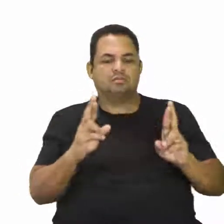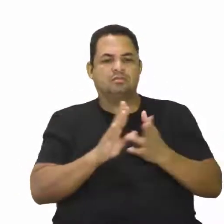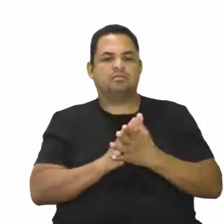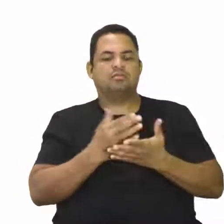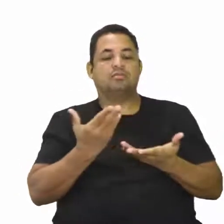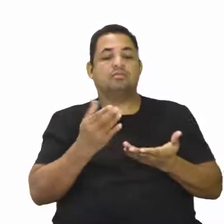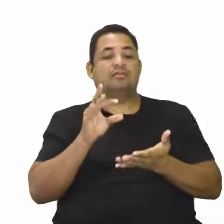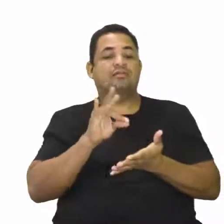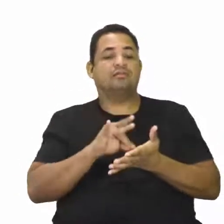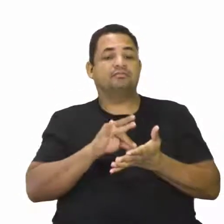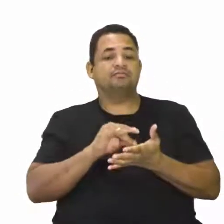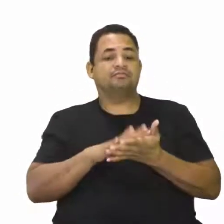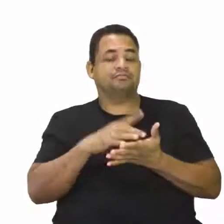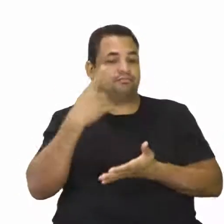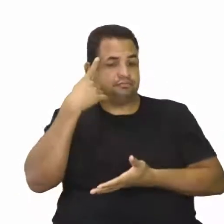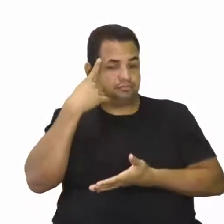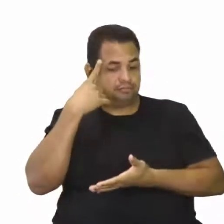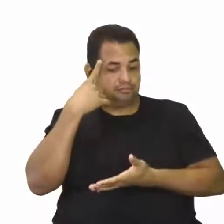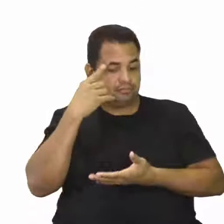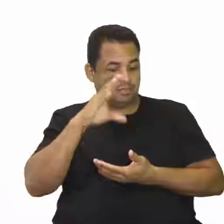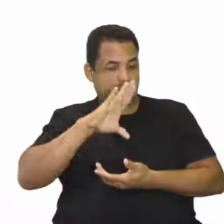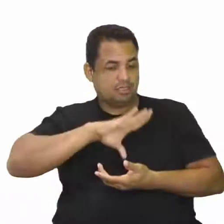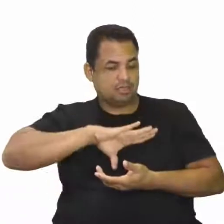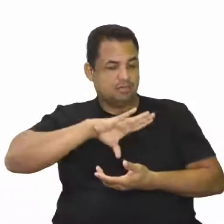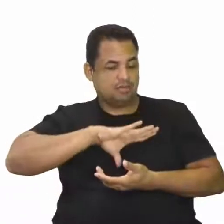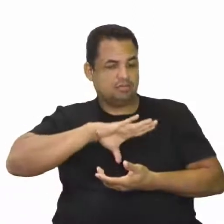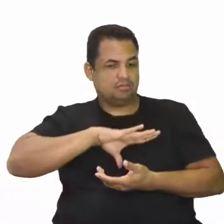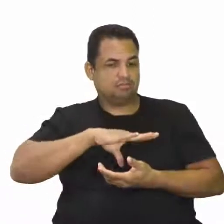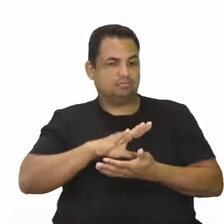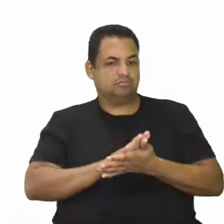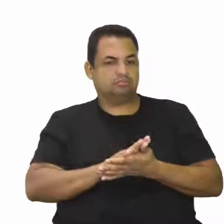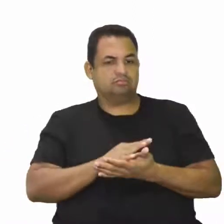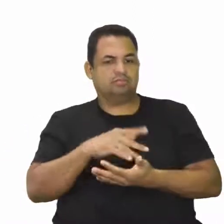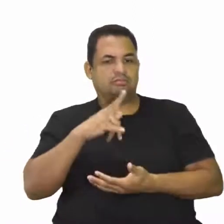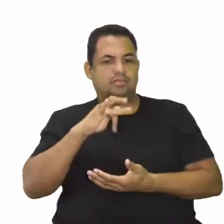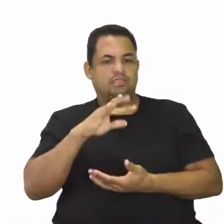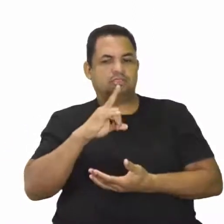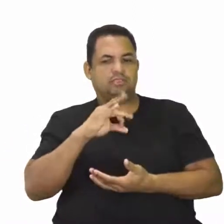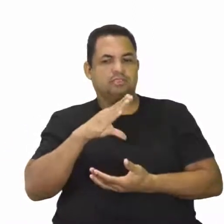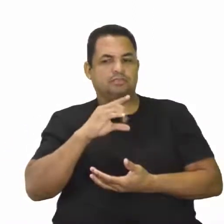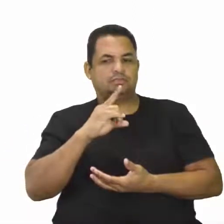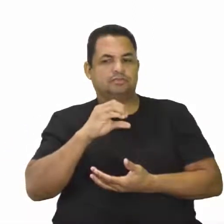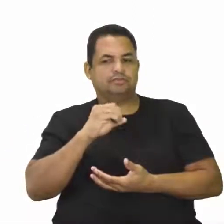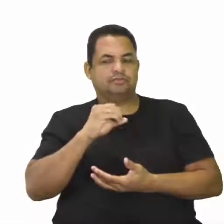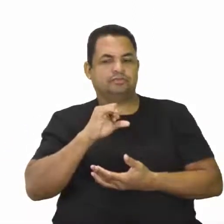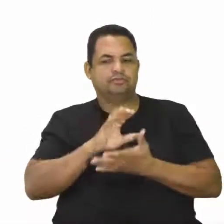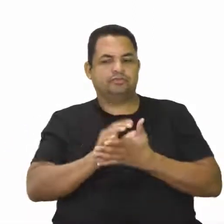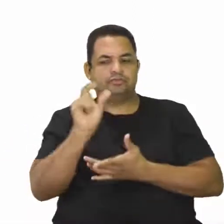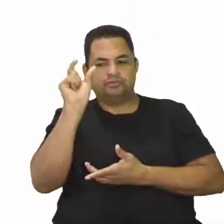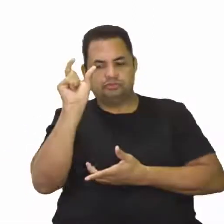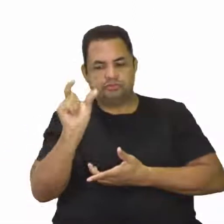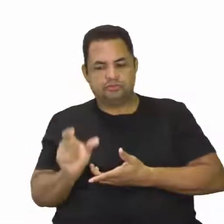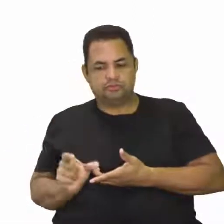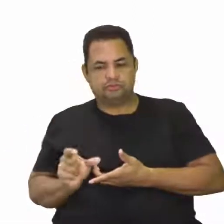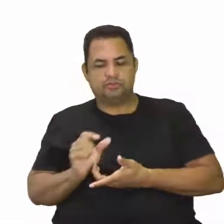na verdade, se nós formos pensar na língua portuguesa, um predicativo do sujeito. Esses nomes da